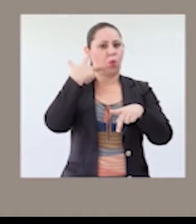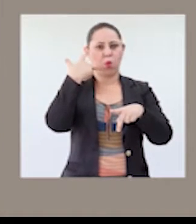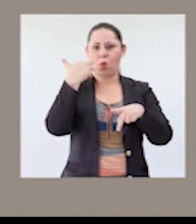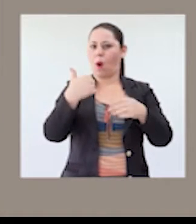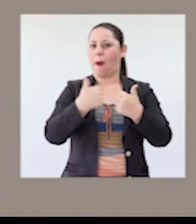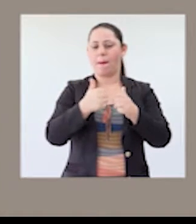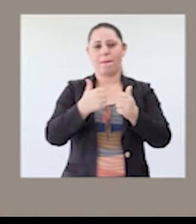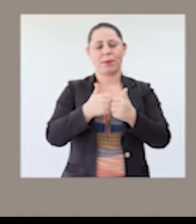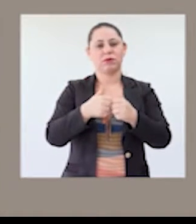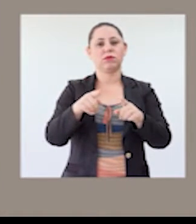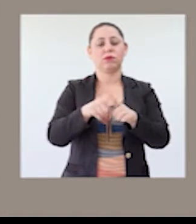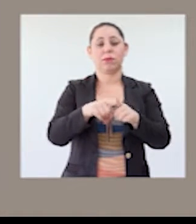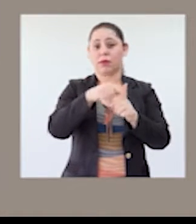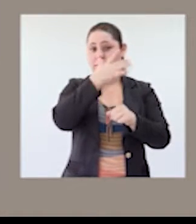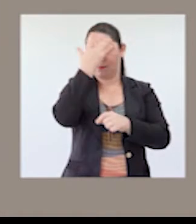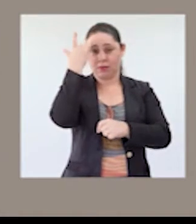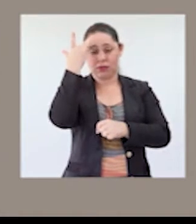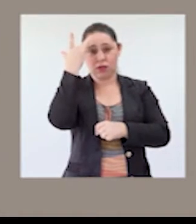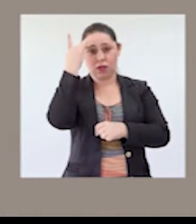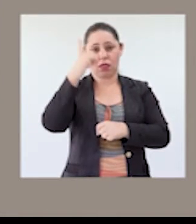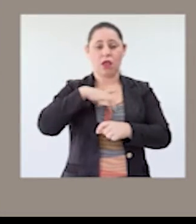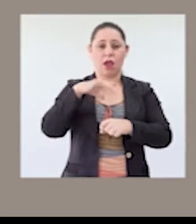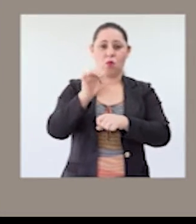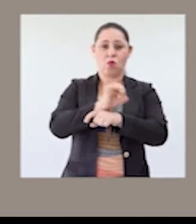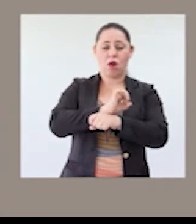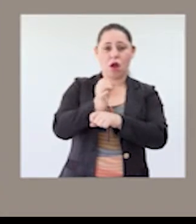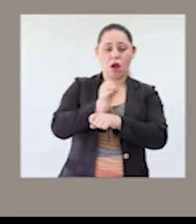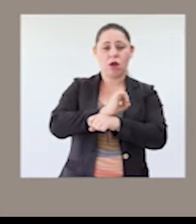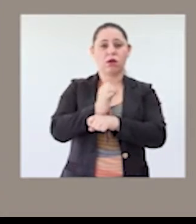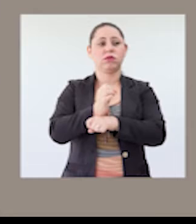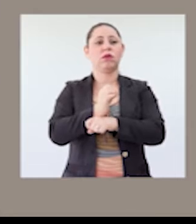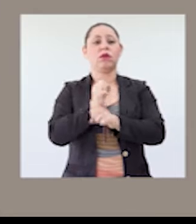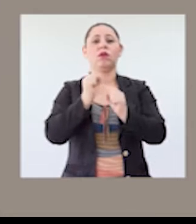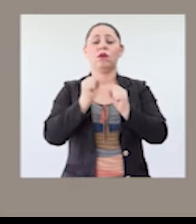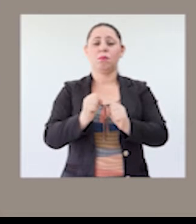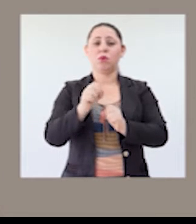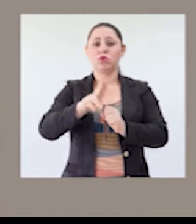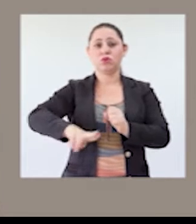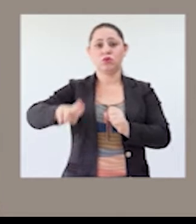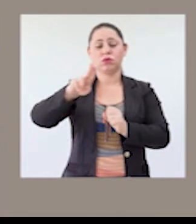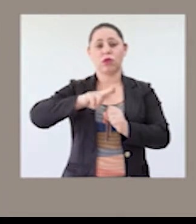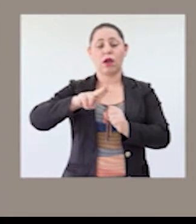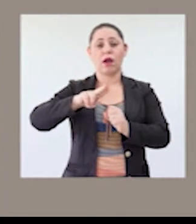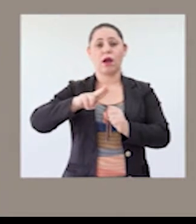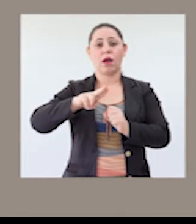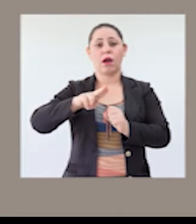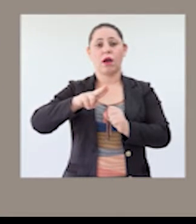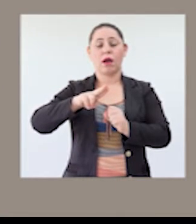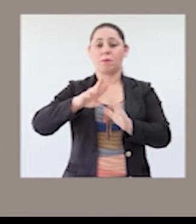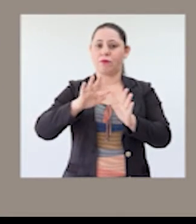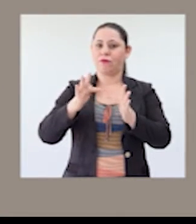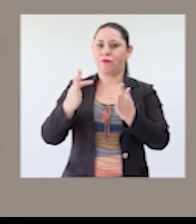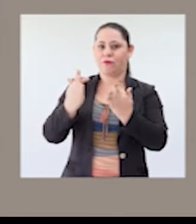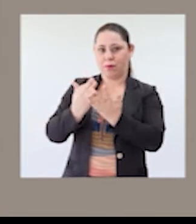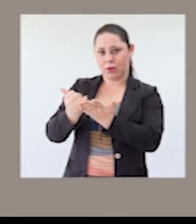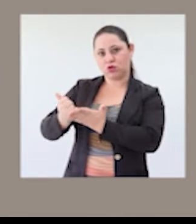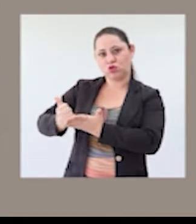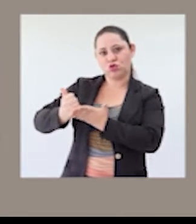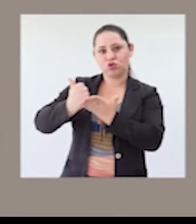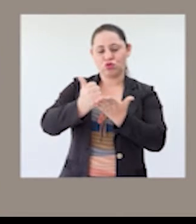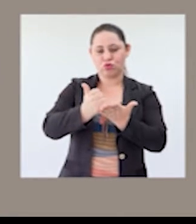normalmente. Além do que, quem dispuser de algum veículo pode utilizar, sim, para ele e sua